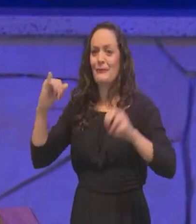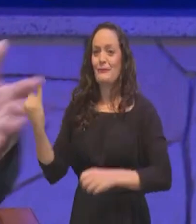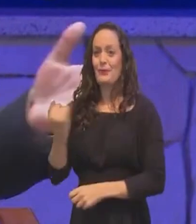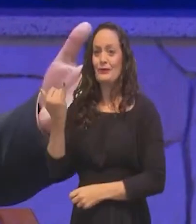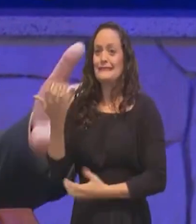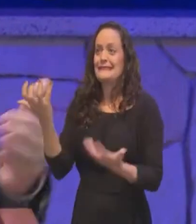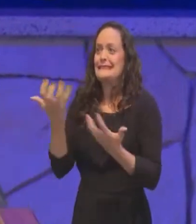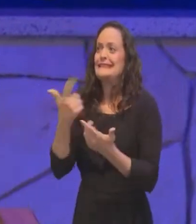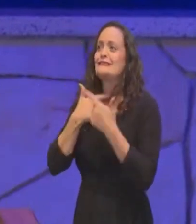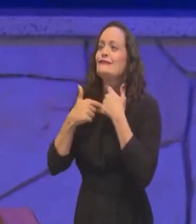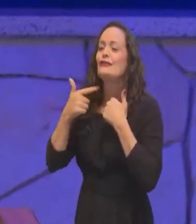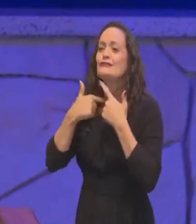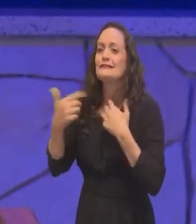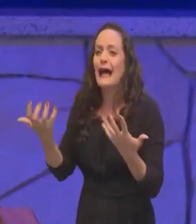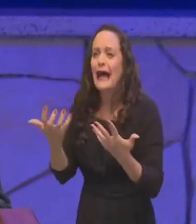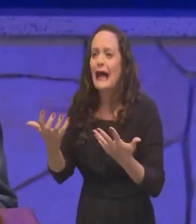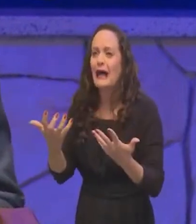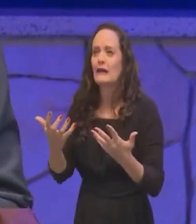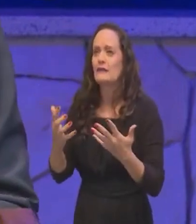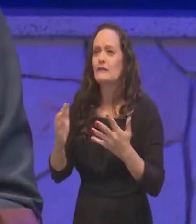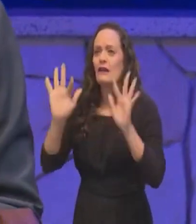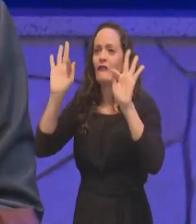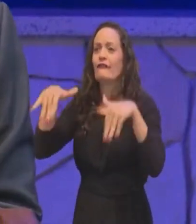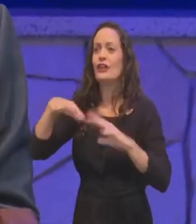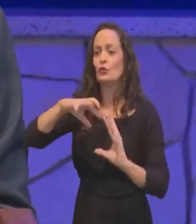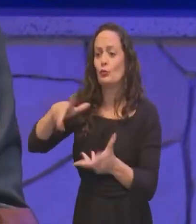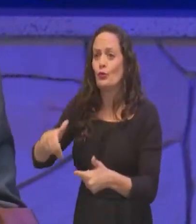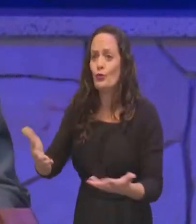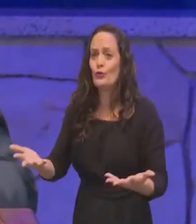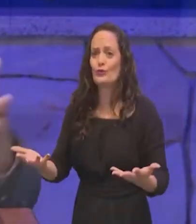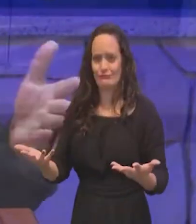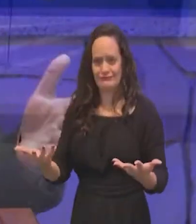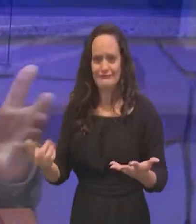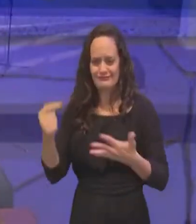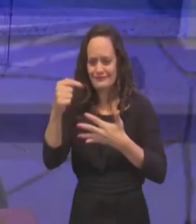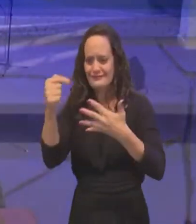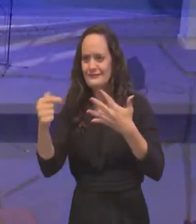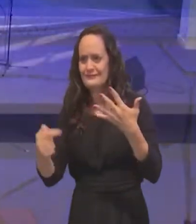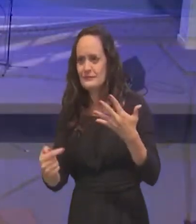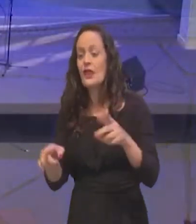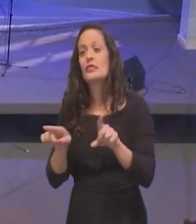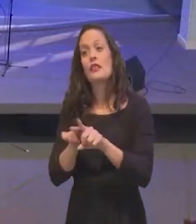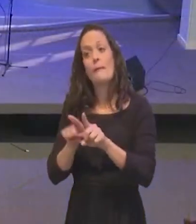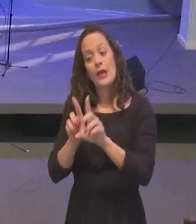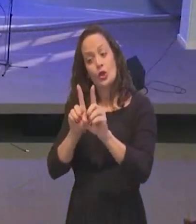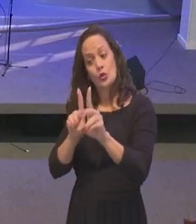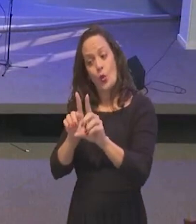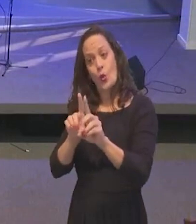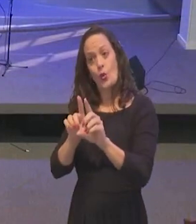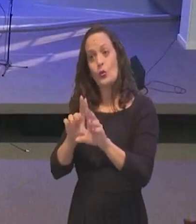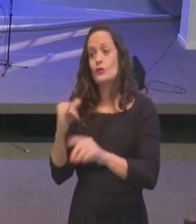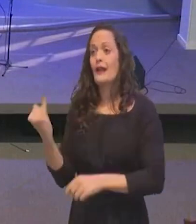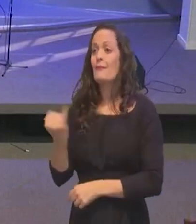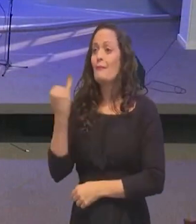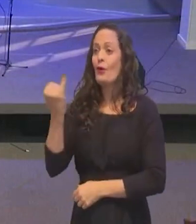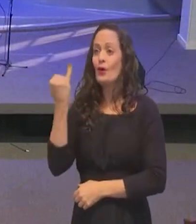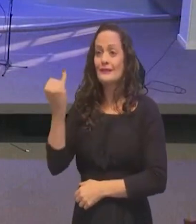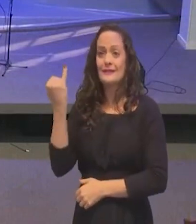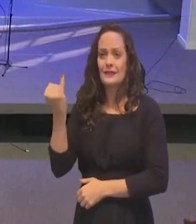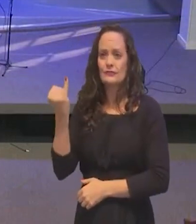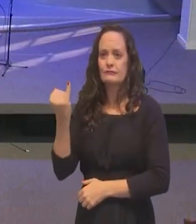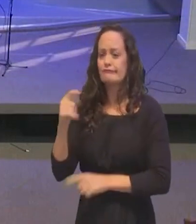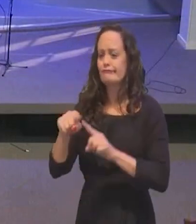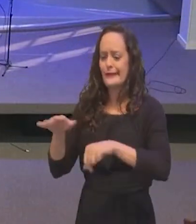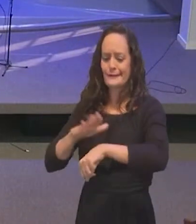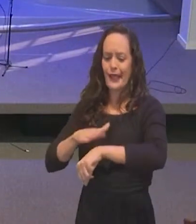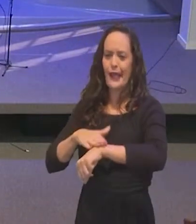nós, escatologia, fim do mundo. E doutrinas também que são importantes, ou seja, o nosso tempo é muito pouco